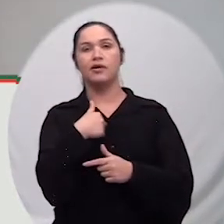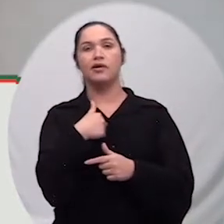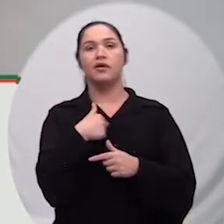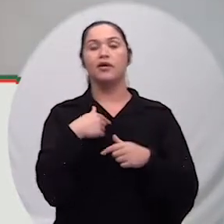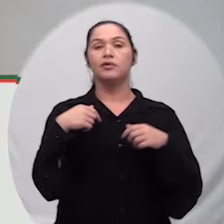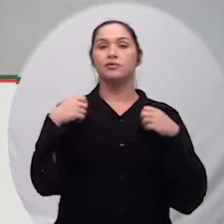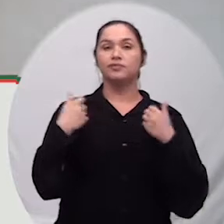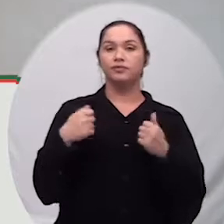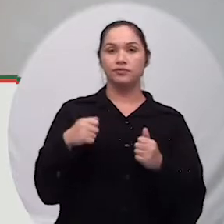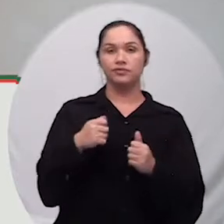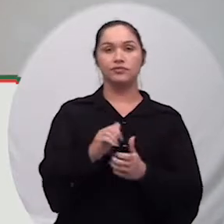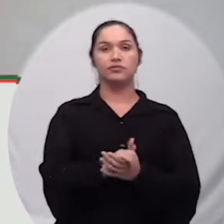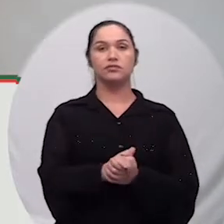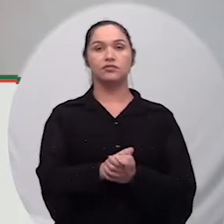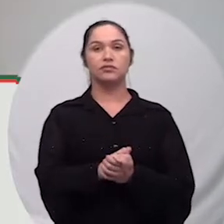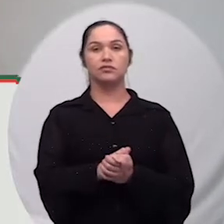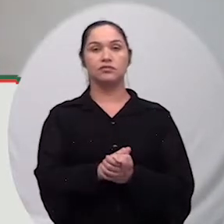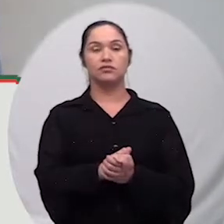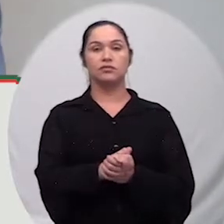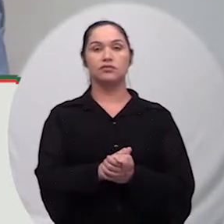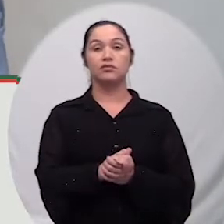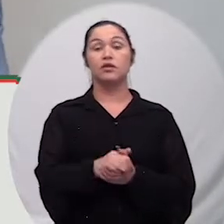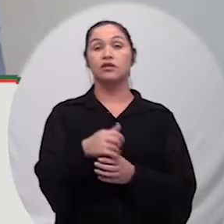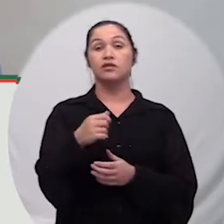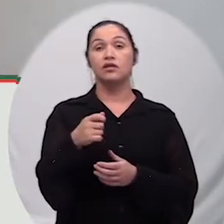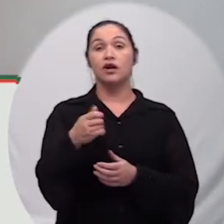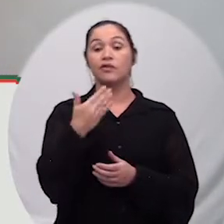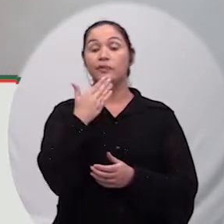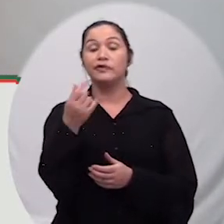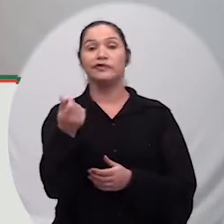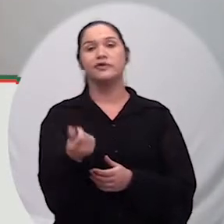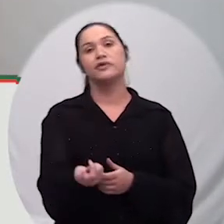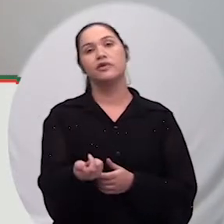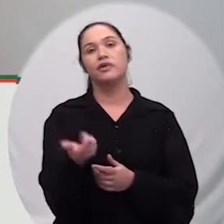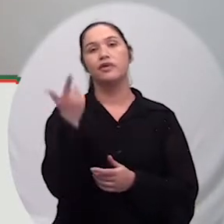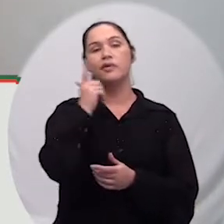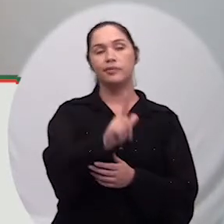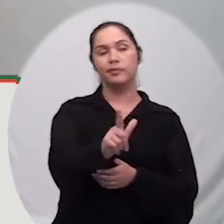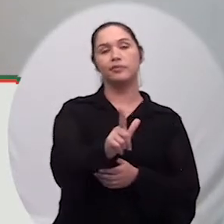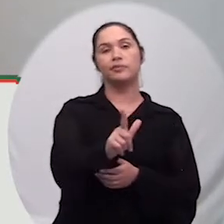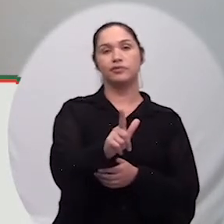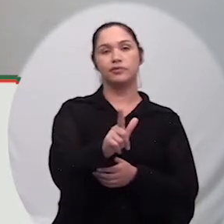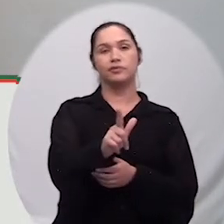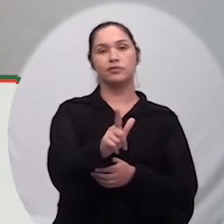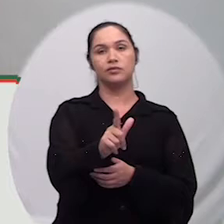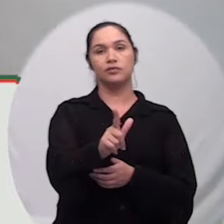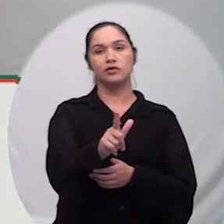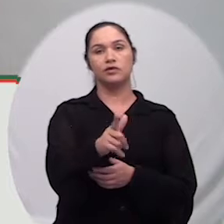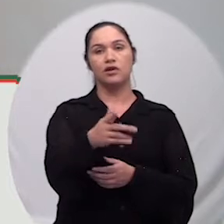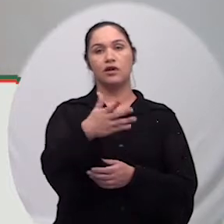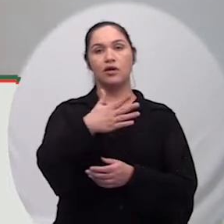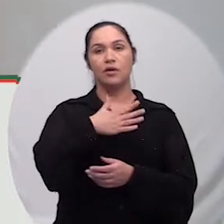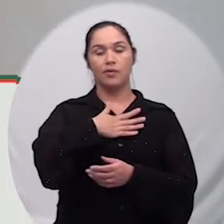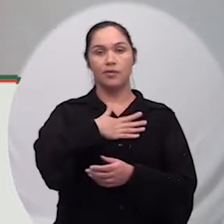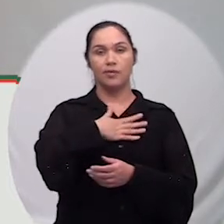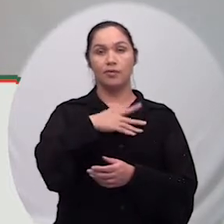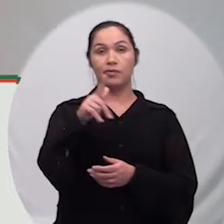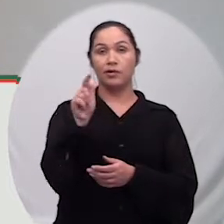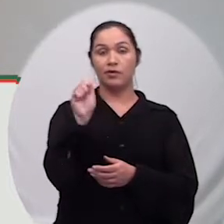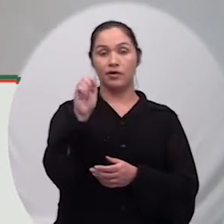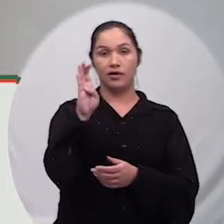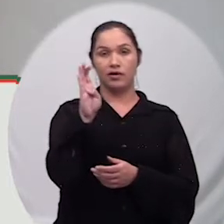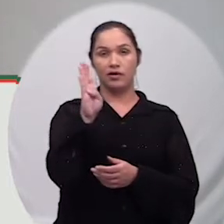custa efetivamente o meu gabinete. Então, eu faço questão de buscar isso e fiz com muito prazer. E a gente conseguiu alguns